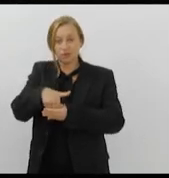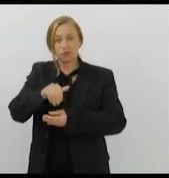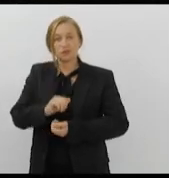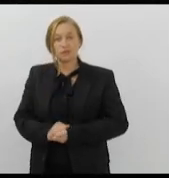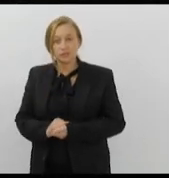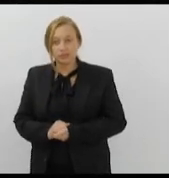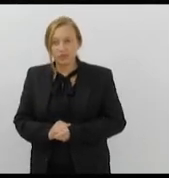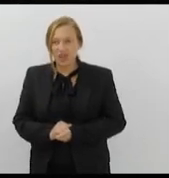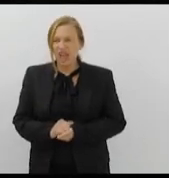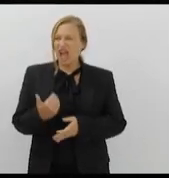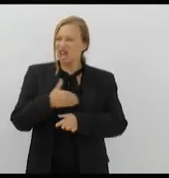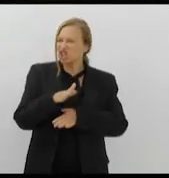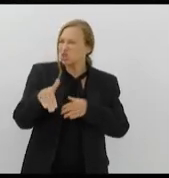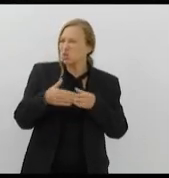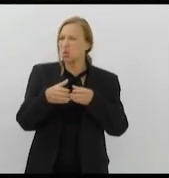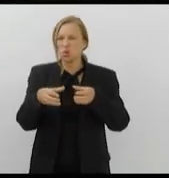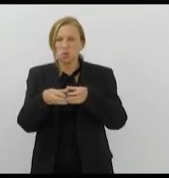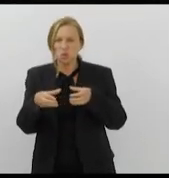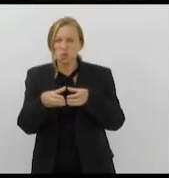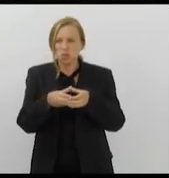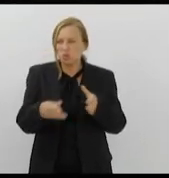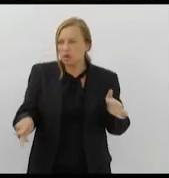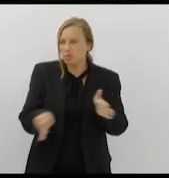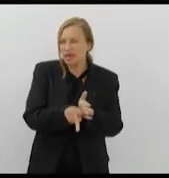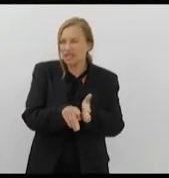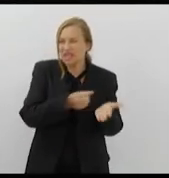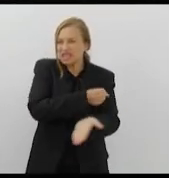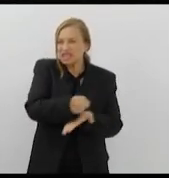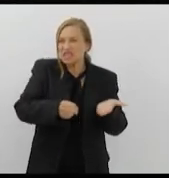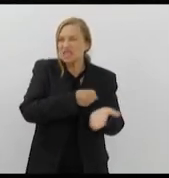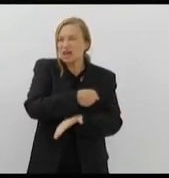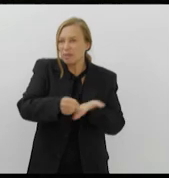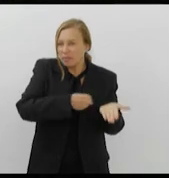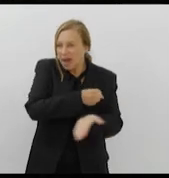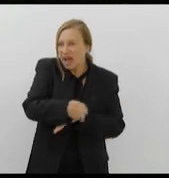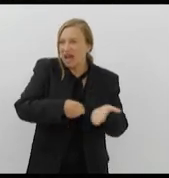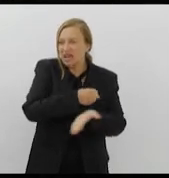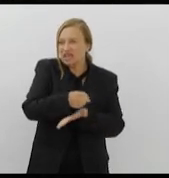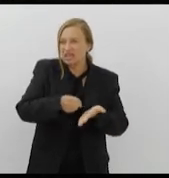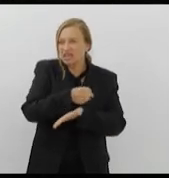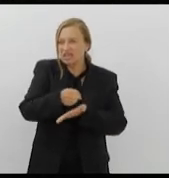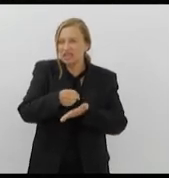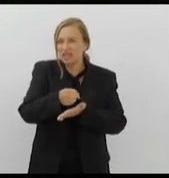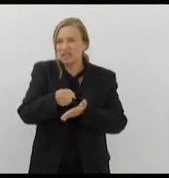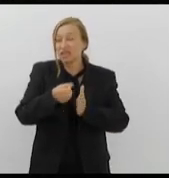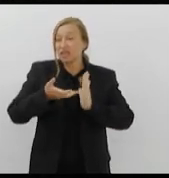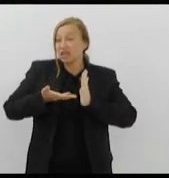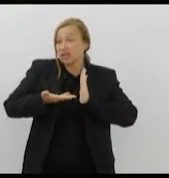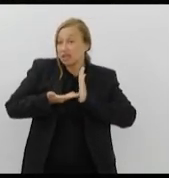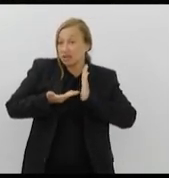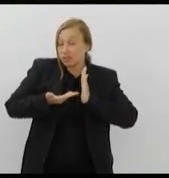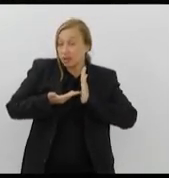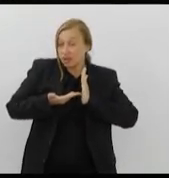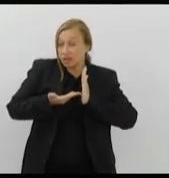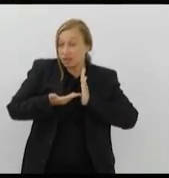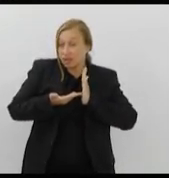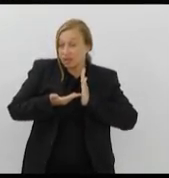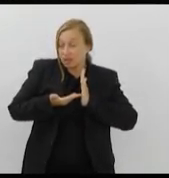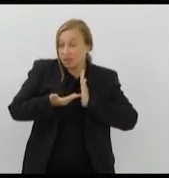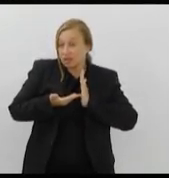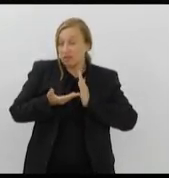E aí toda a corja que compõe a base dela, dentro das assembleias legislativas, dentro do Congresso Nacional, se